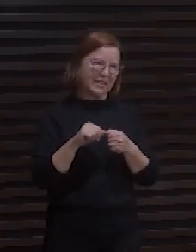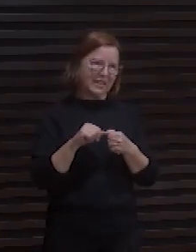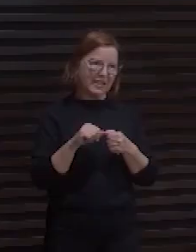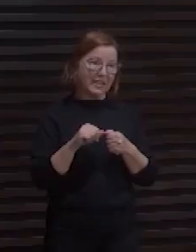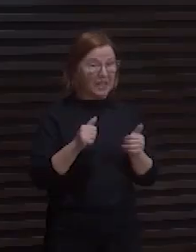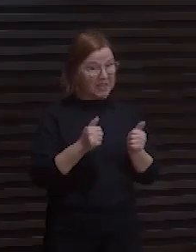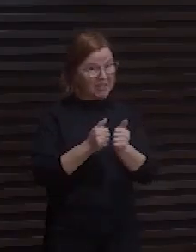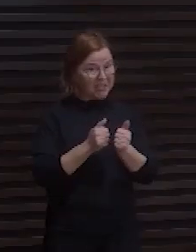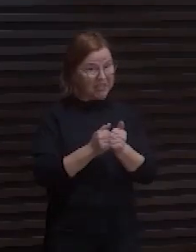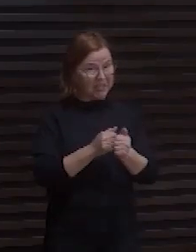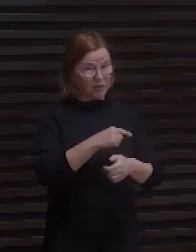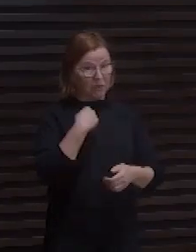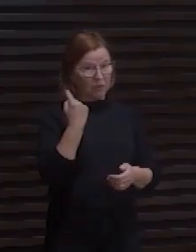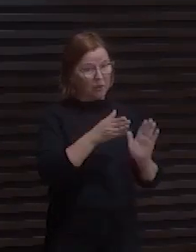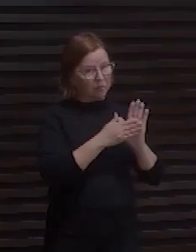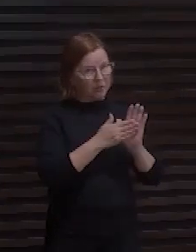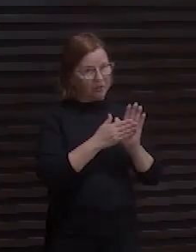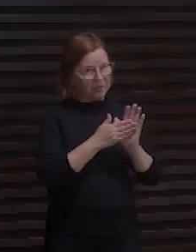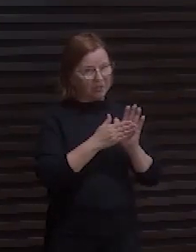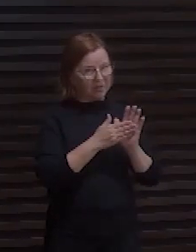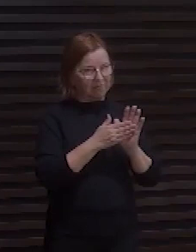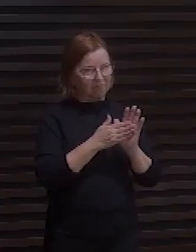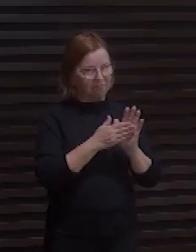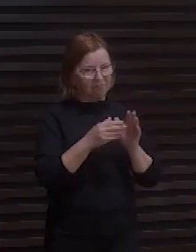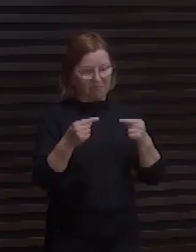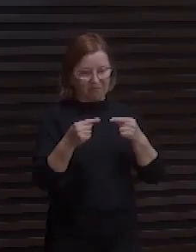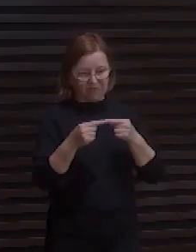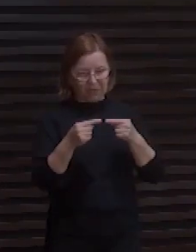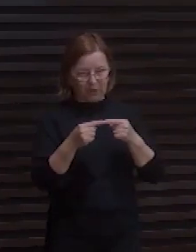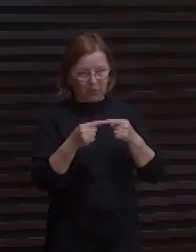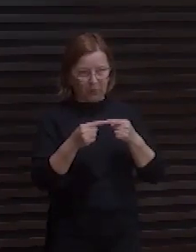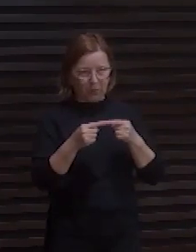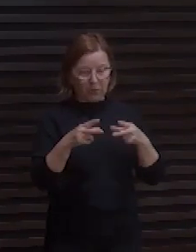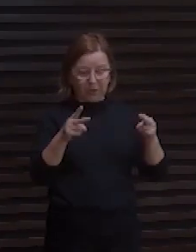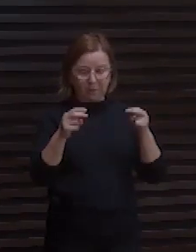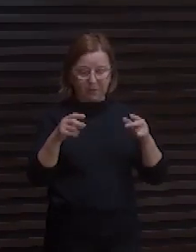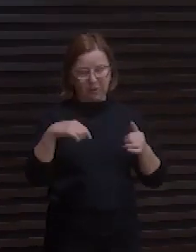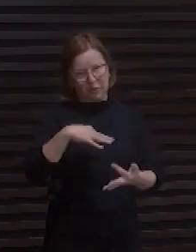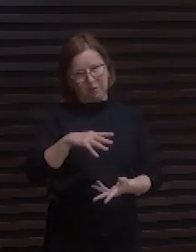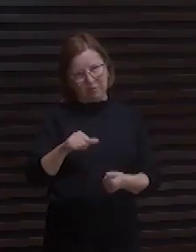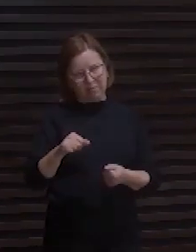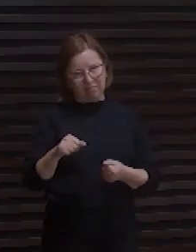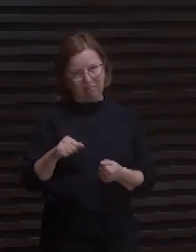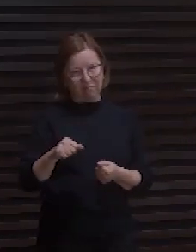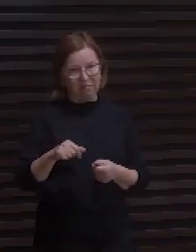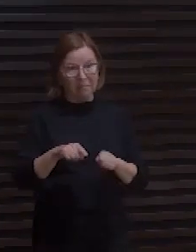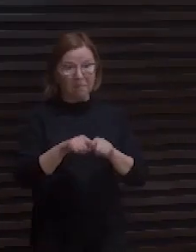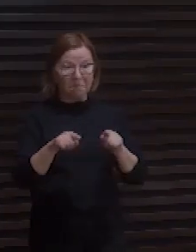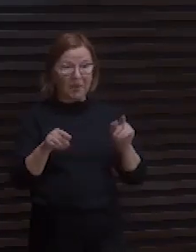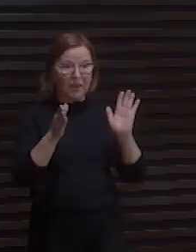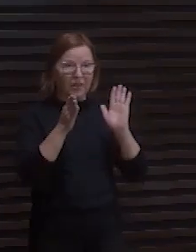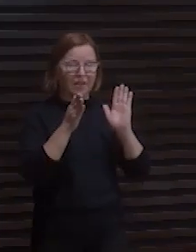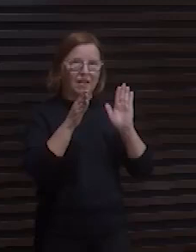seguirmos os nossos projetos de acordo com visões do mundo. E não é esse o plano de Deus e o